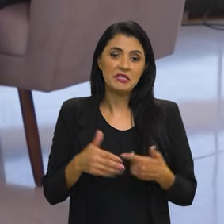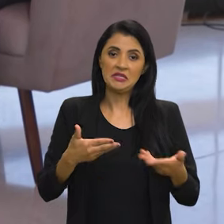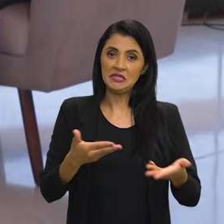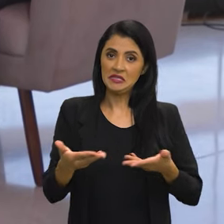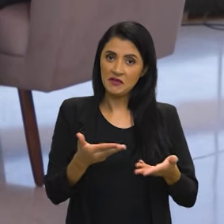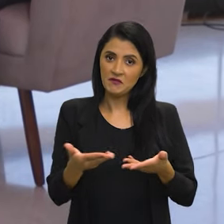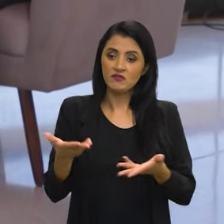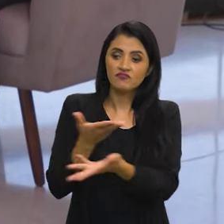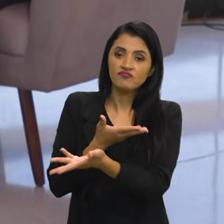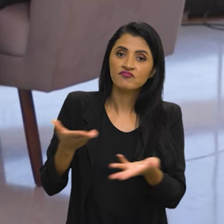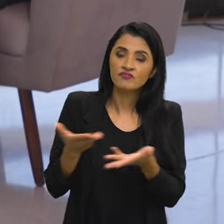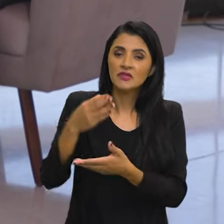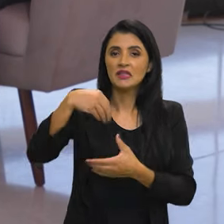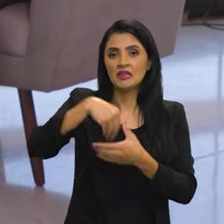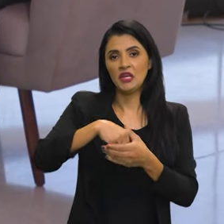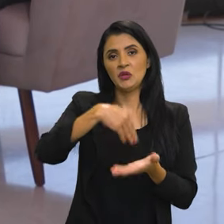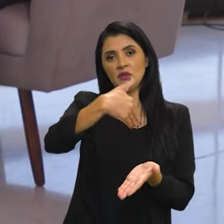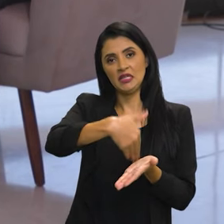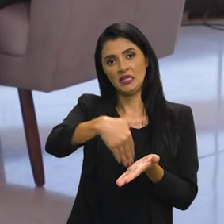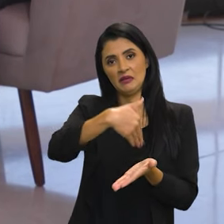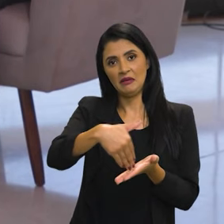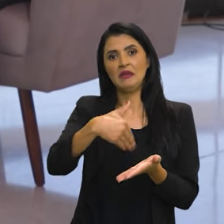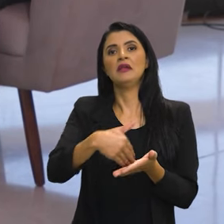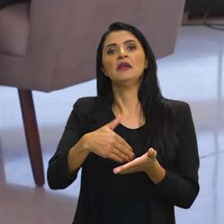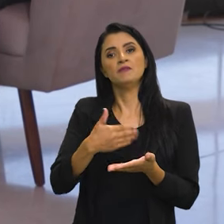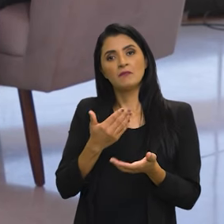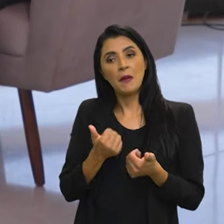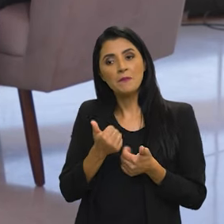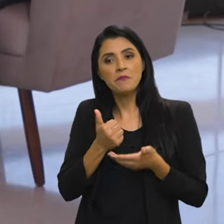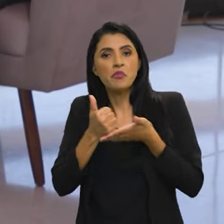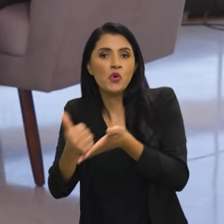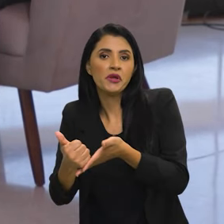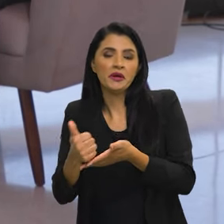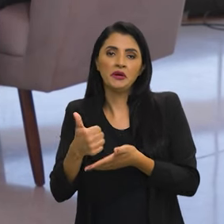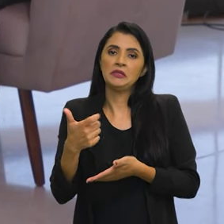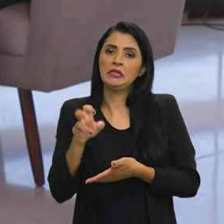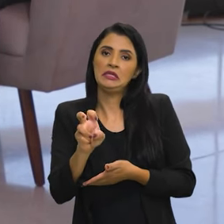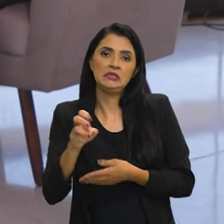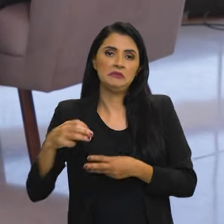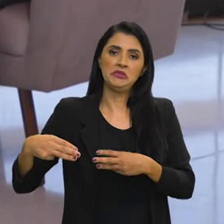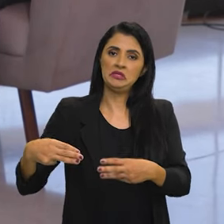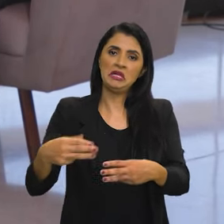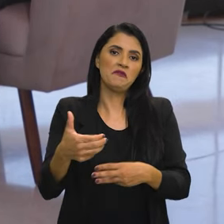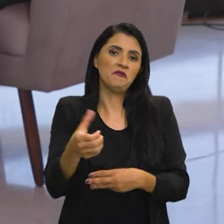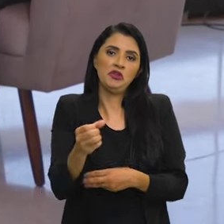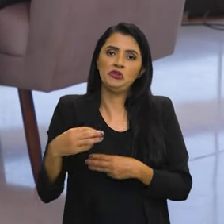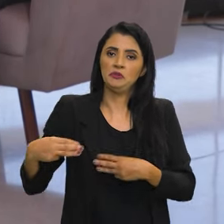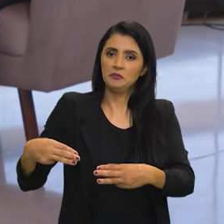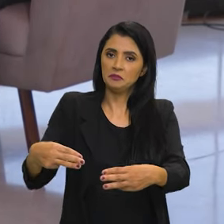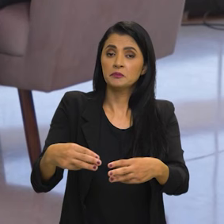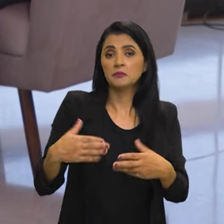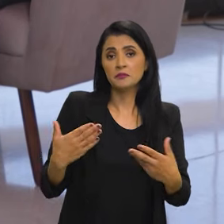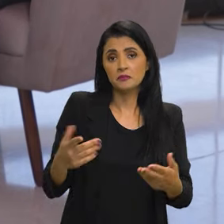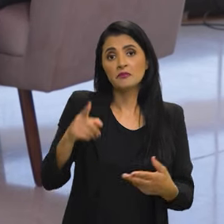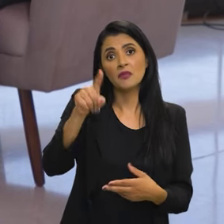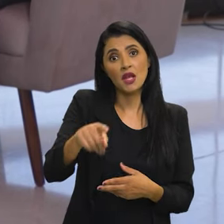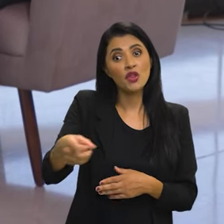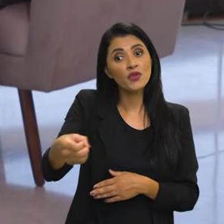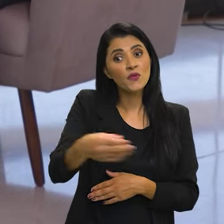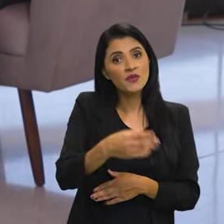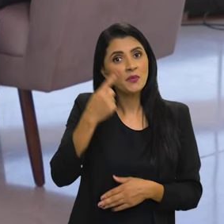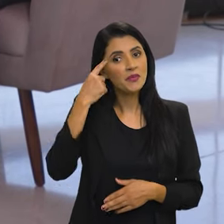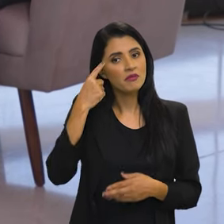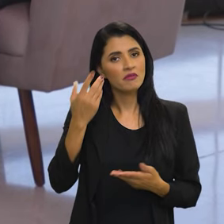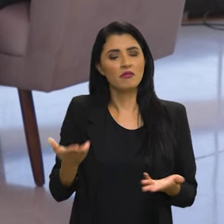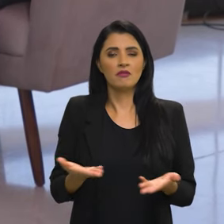serviços que estarão compartilhados dentro de uma secretaria, prestando serviços a 15, 20 ministérios. Então, essa é uma grande